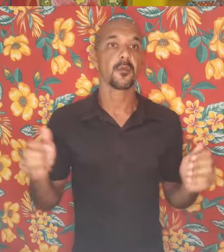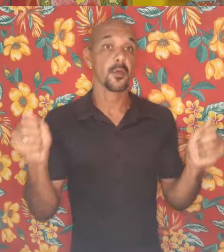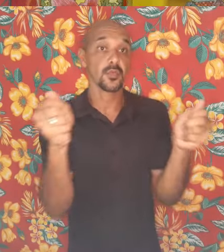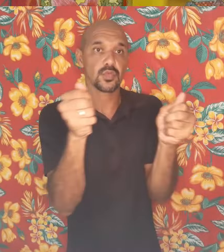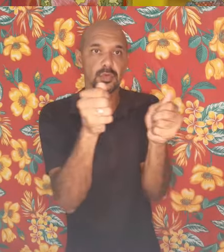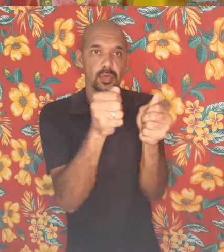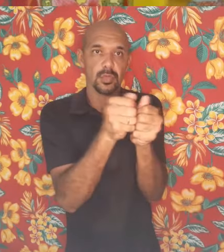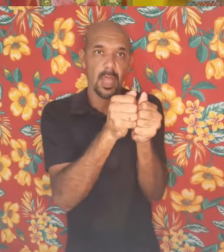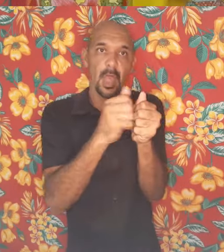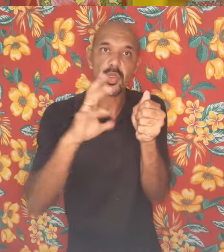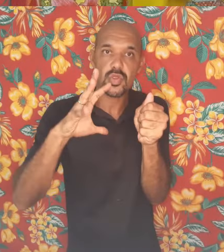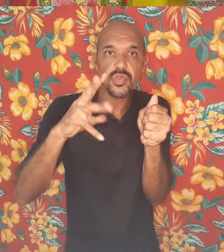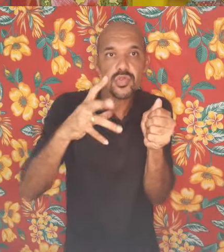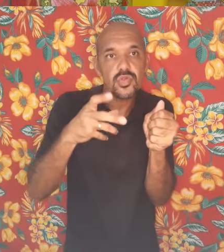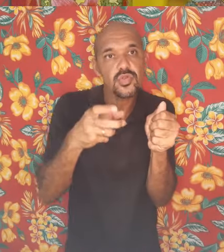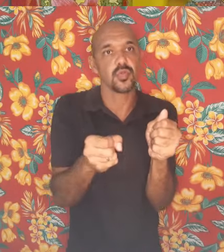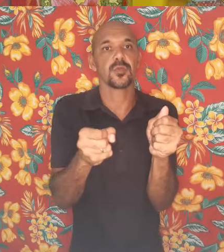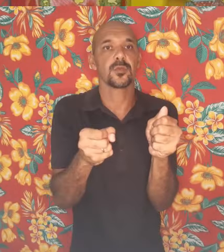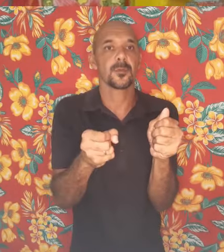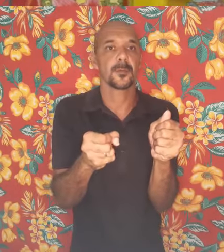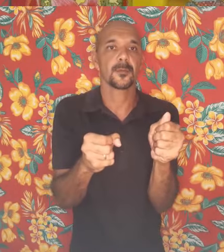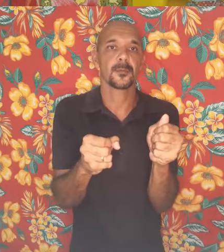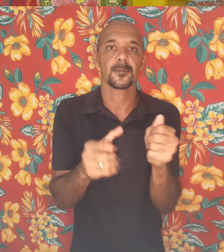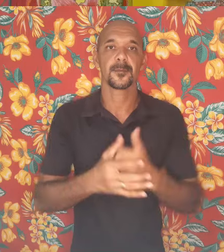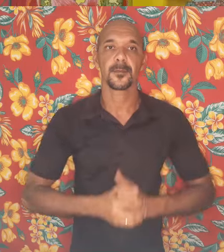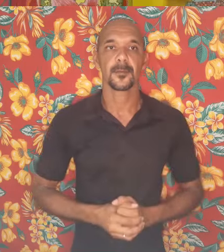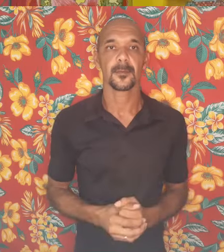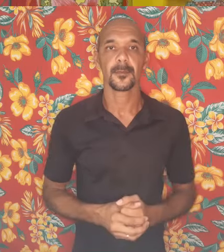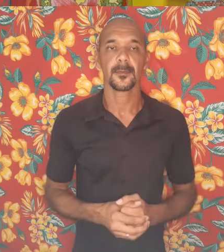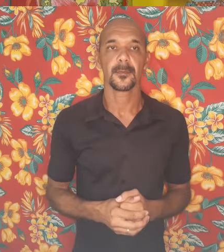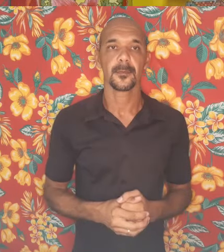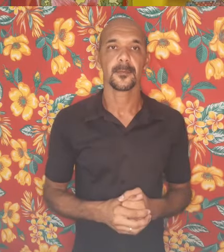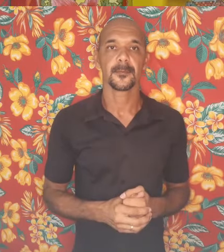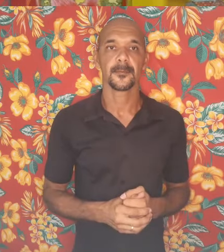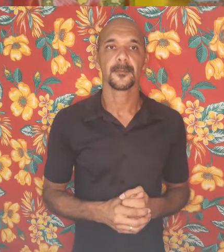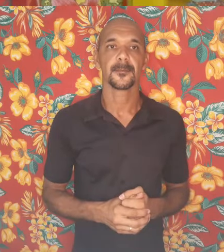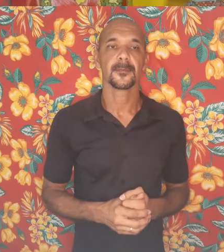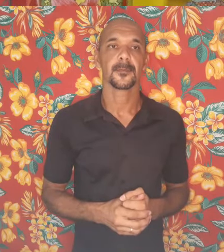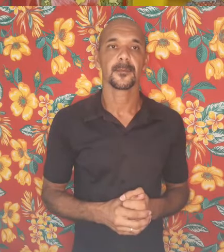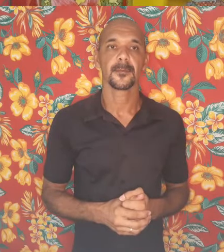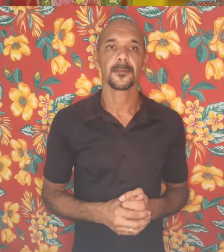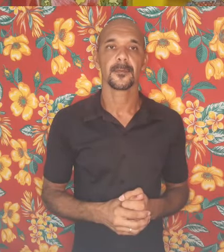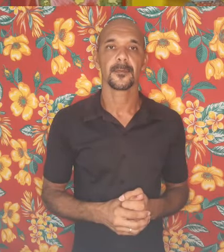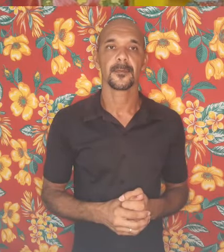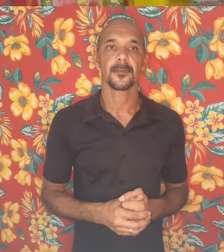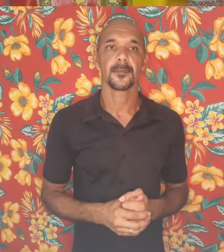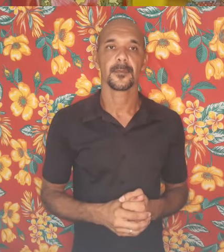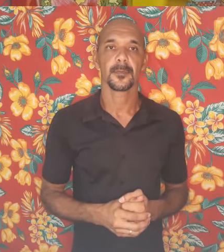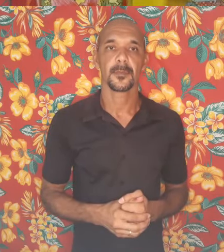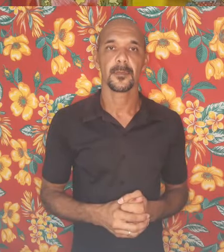cabeça. Ela vai ficar aqui praticamente instantaneamente, tá? Colada. Se a gente der o